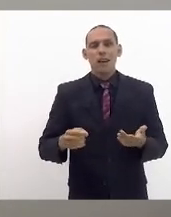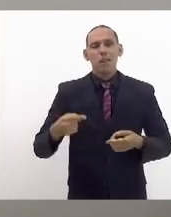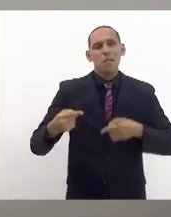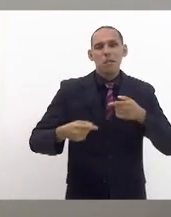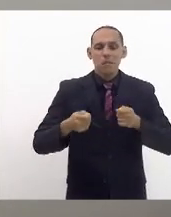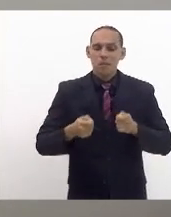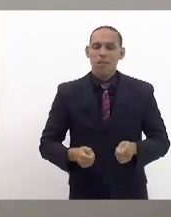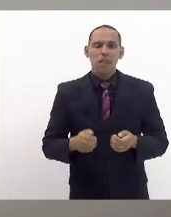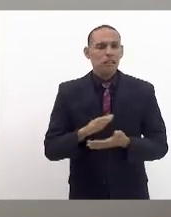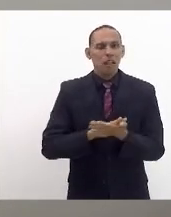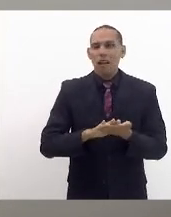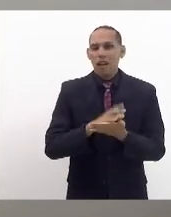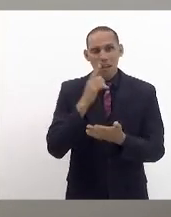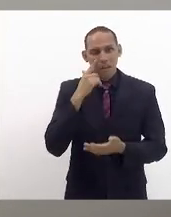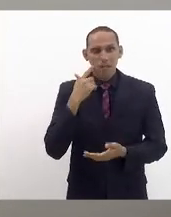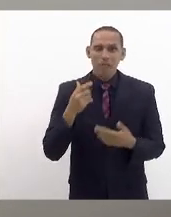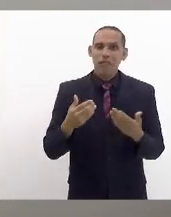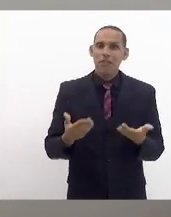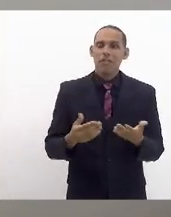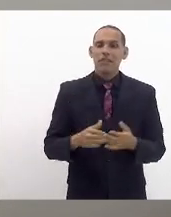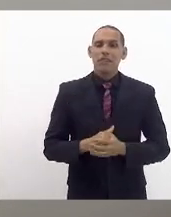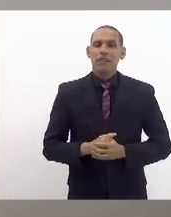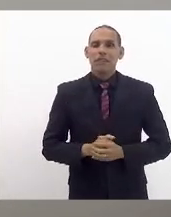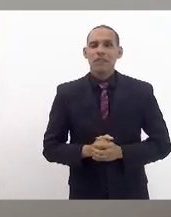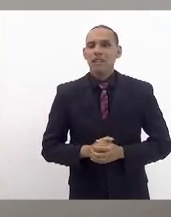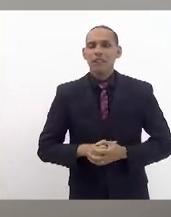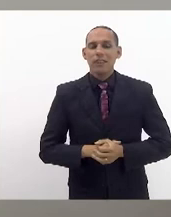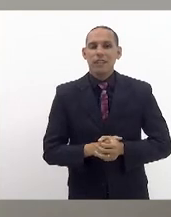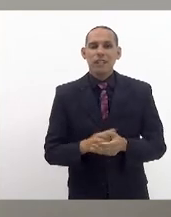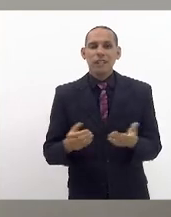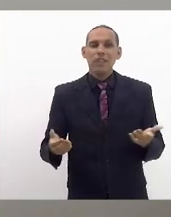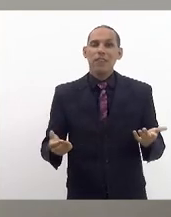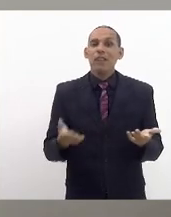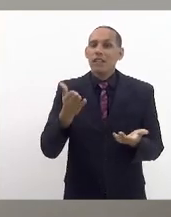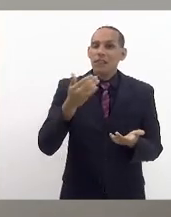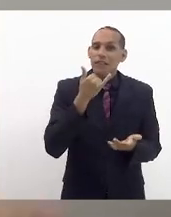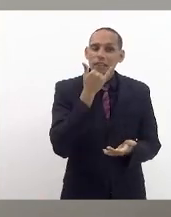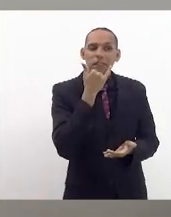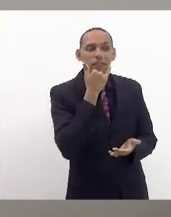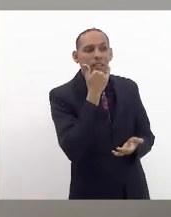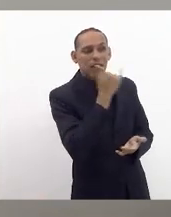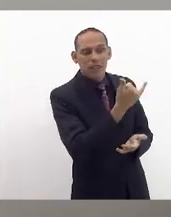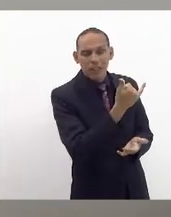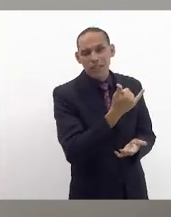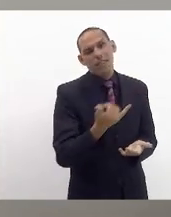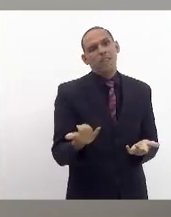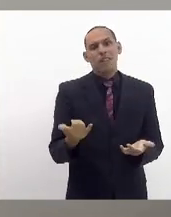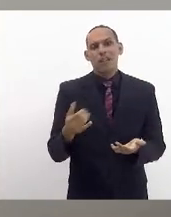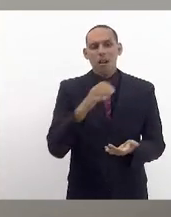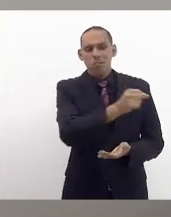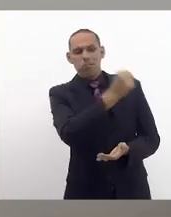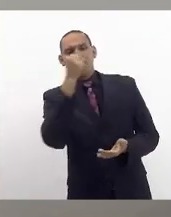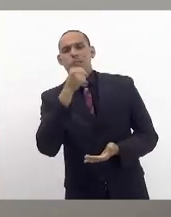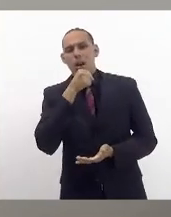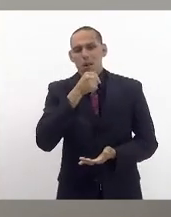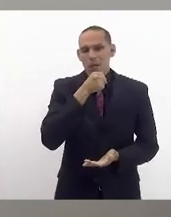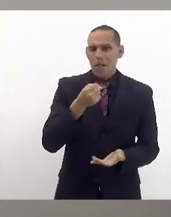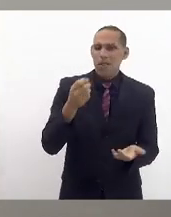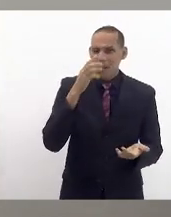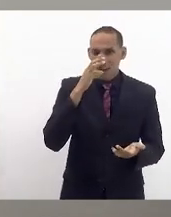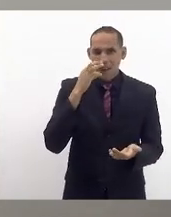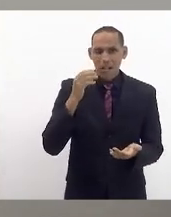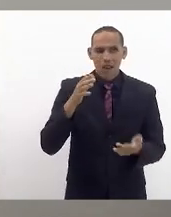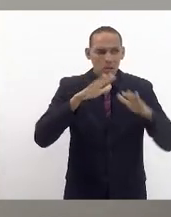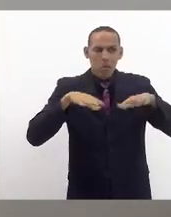Dani. Então, eu acho que o senhor deve desculpas em público. O senhor tentou tomar aquele microfone em público. Para encerrar